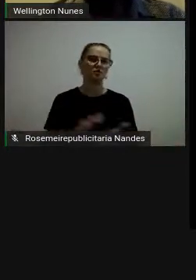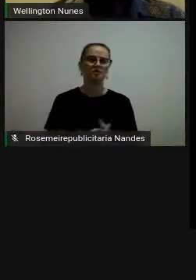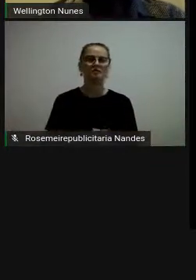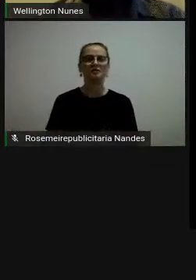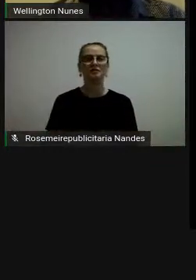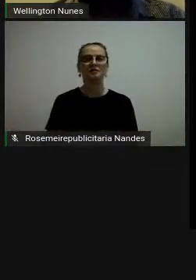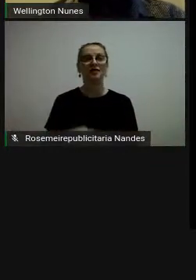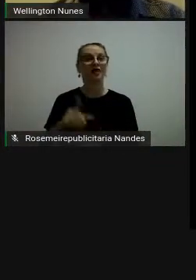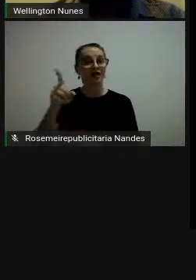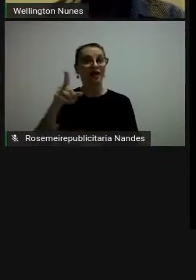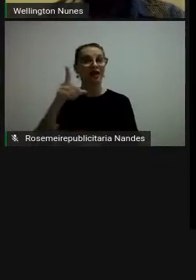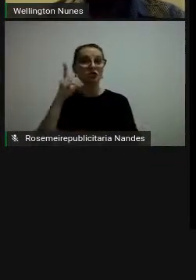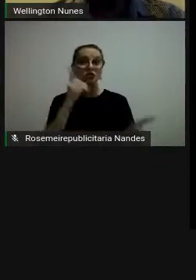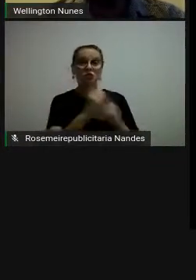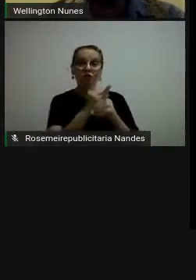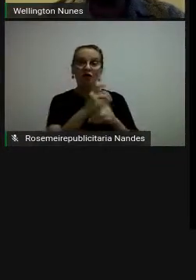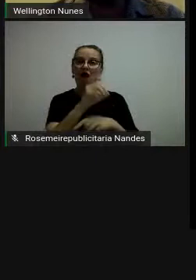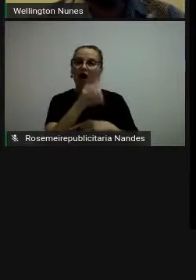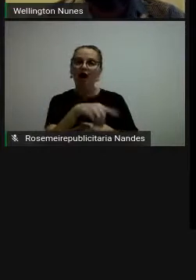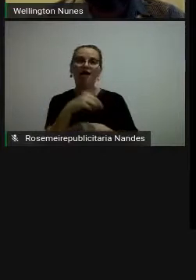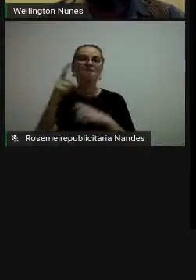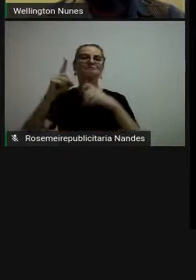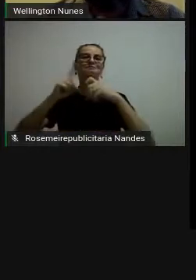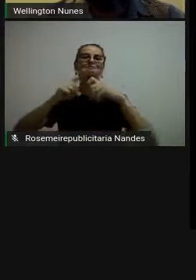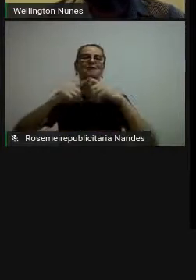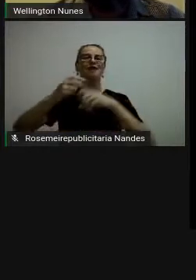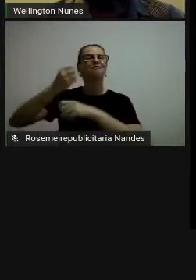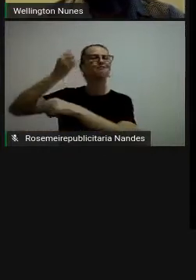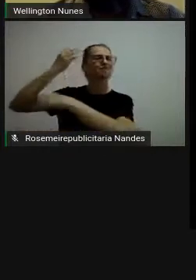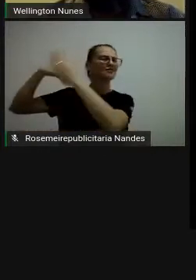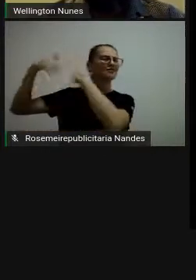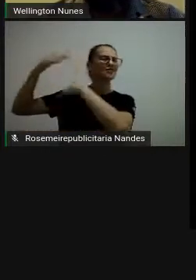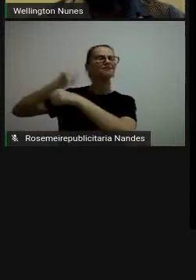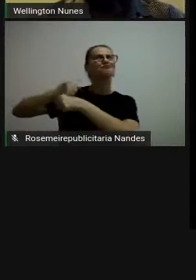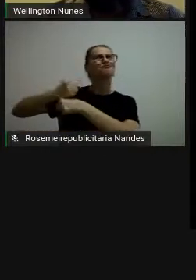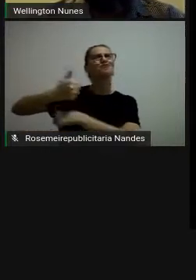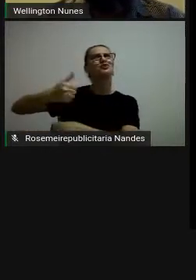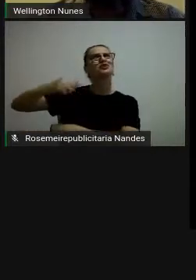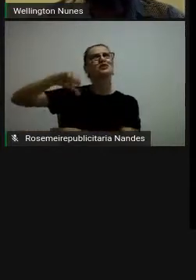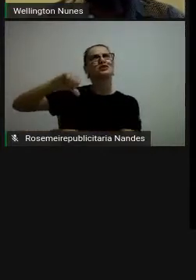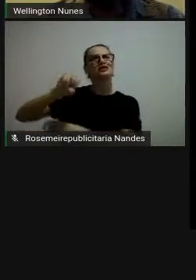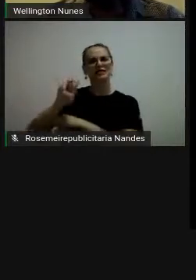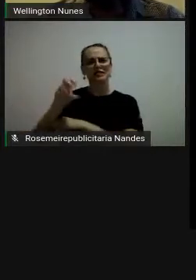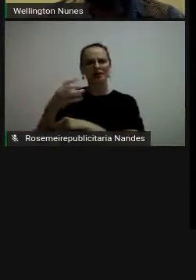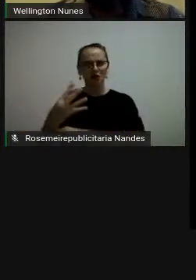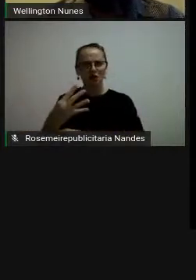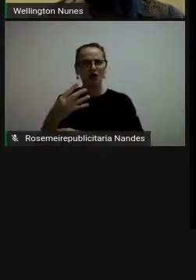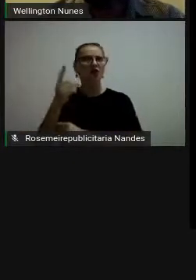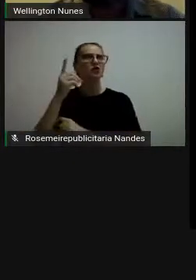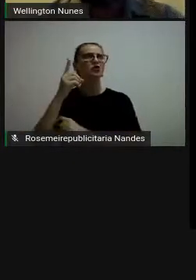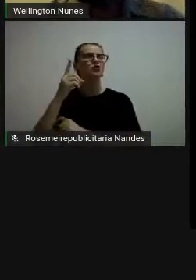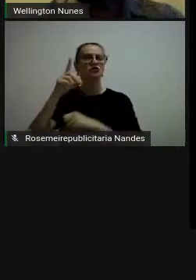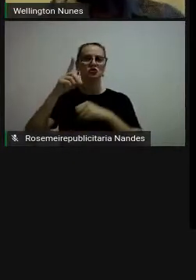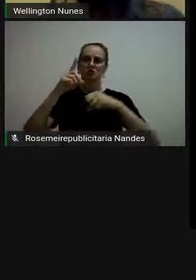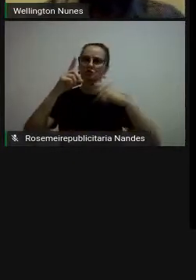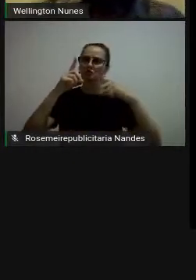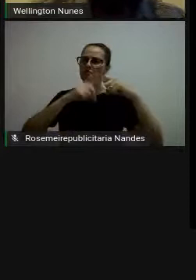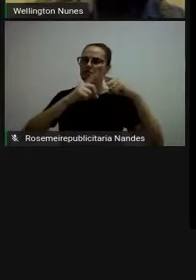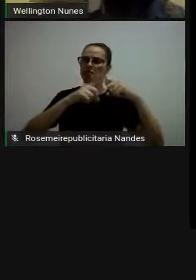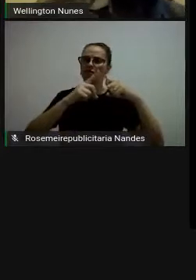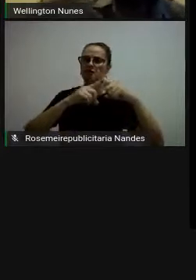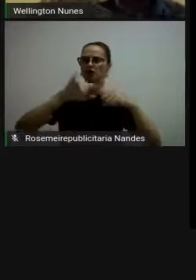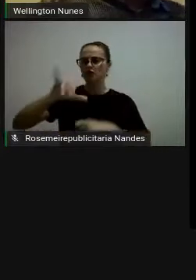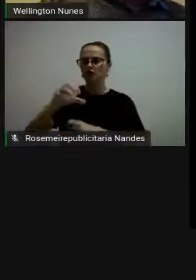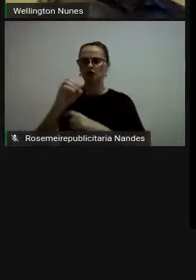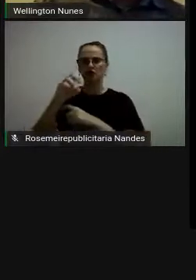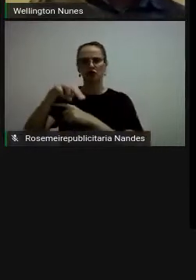um médico. Lá em 1854, o doutor chamado John Snow, ou seria o nosso João das Neves,